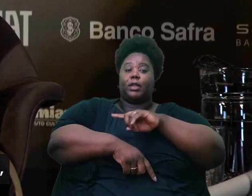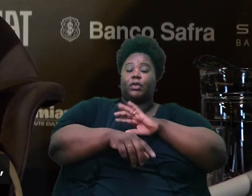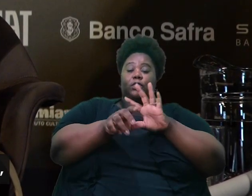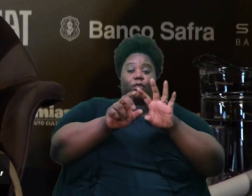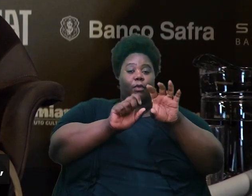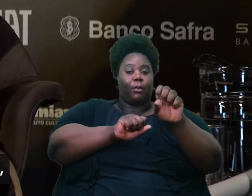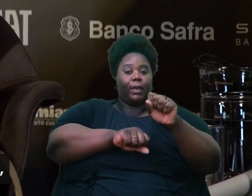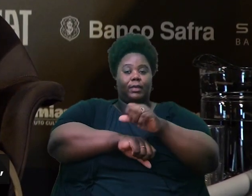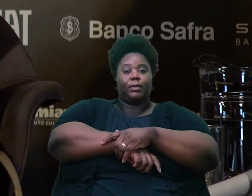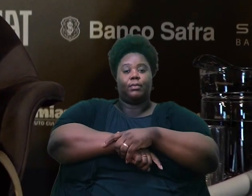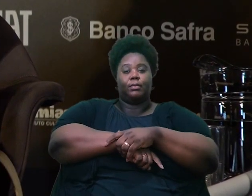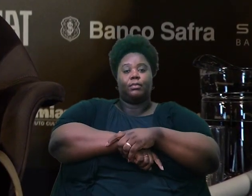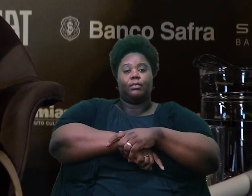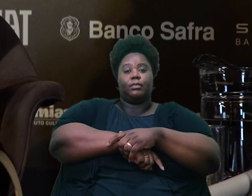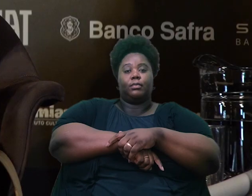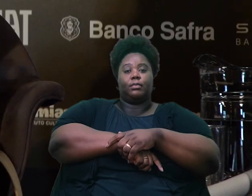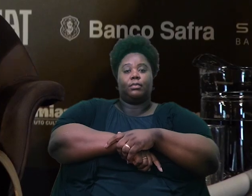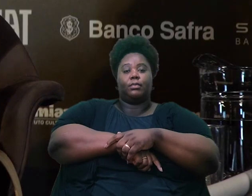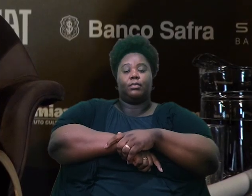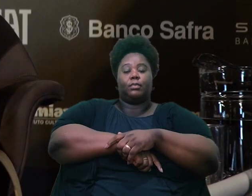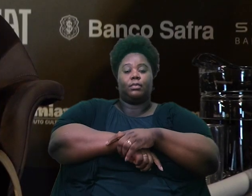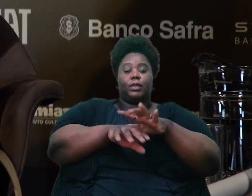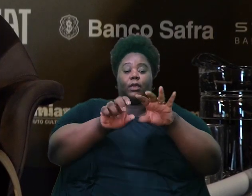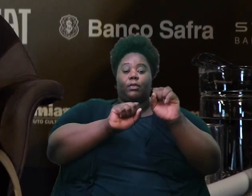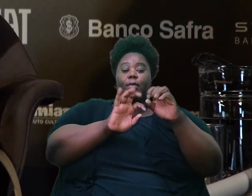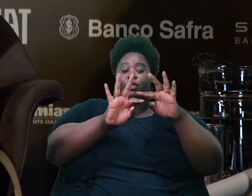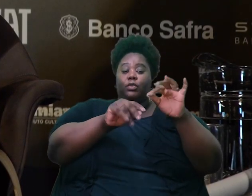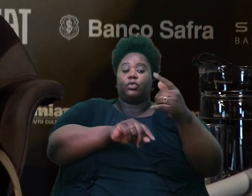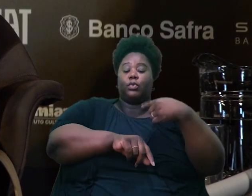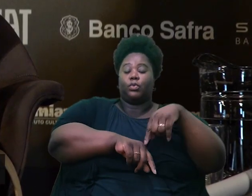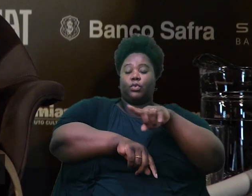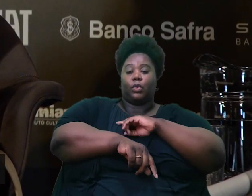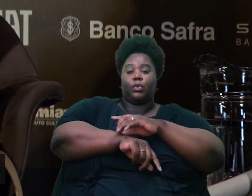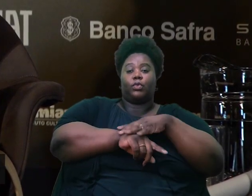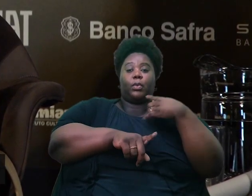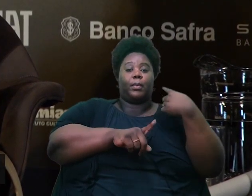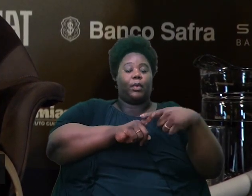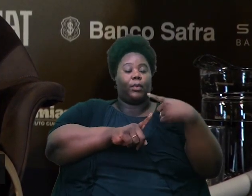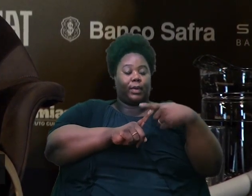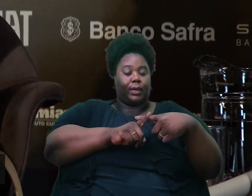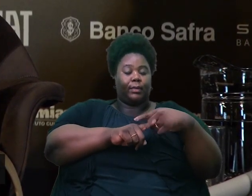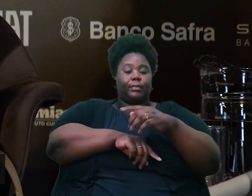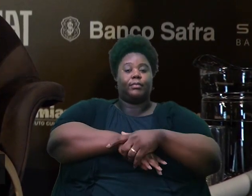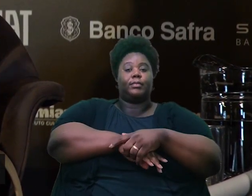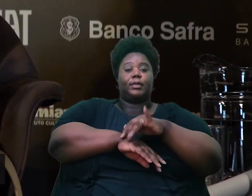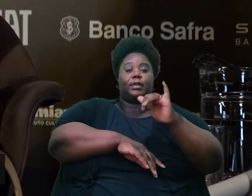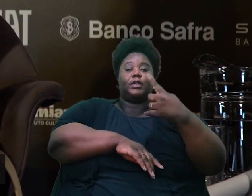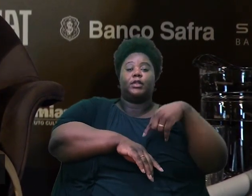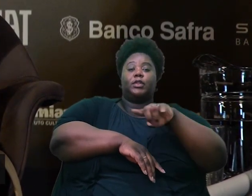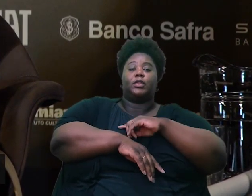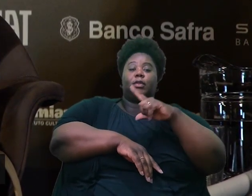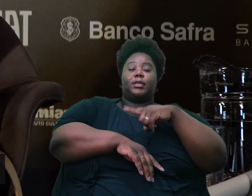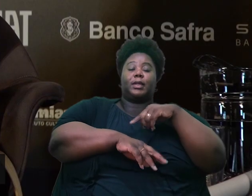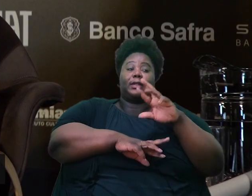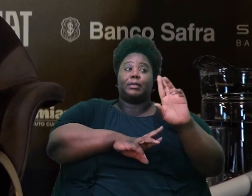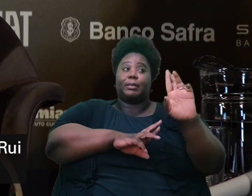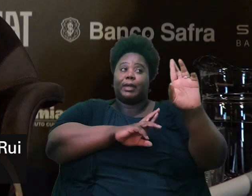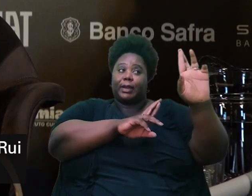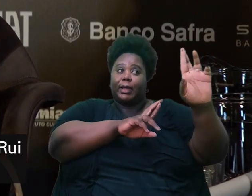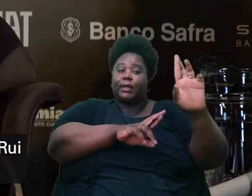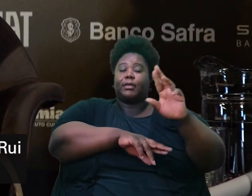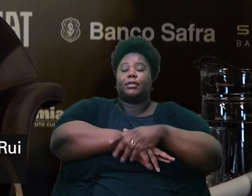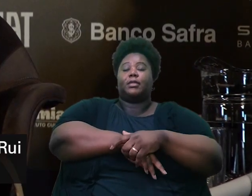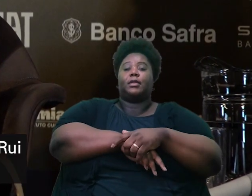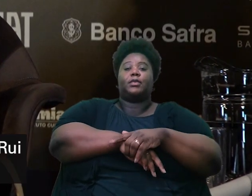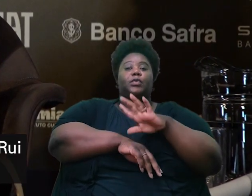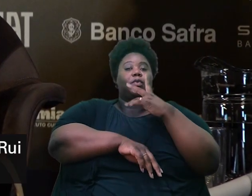formação, na formação de todos nós. Porque se nós temos esperança